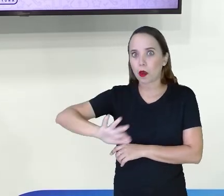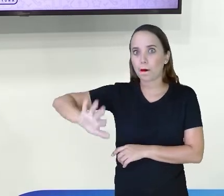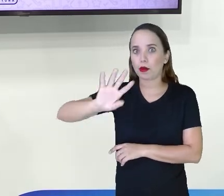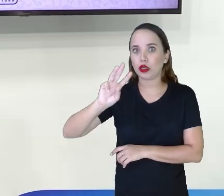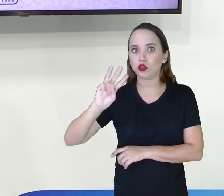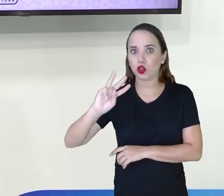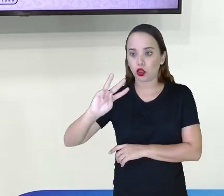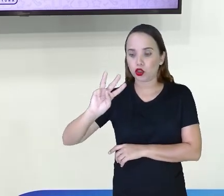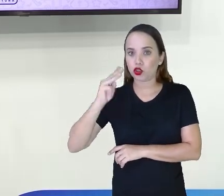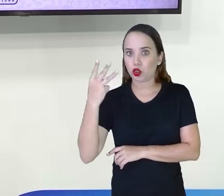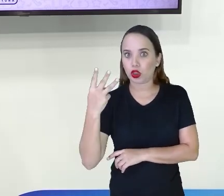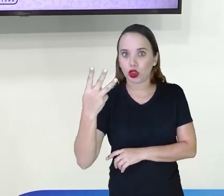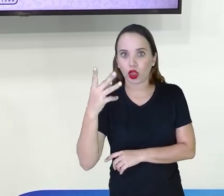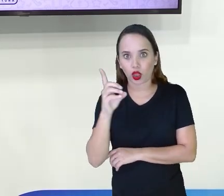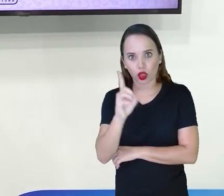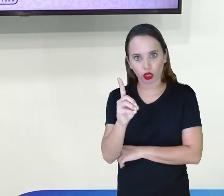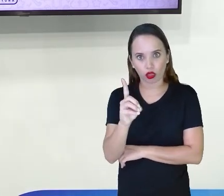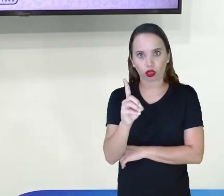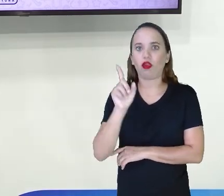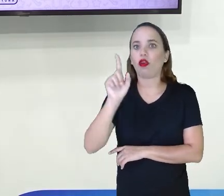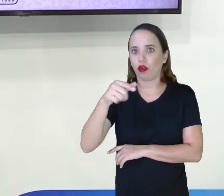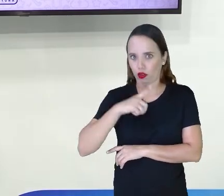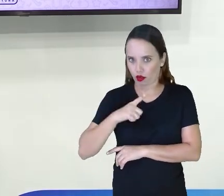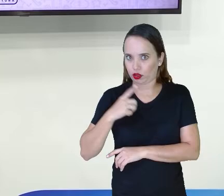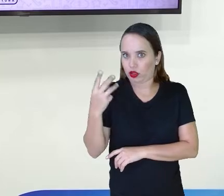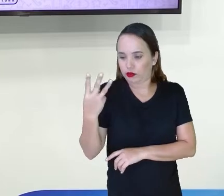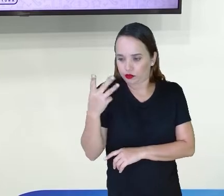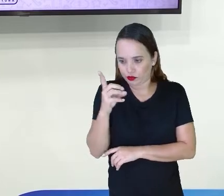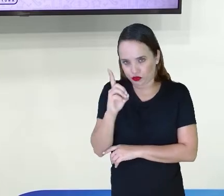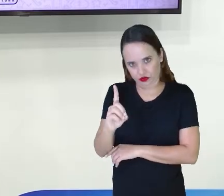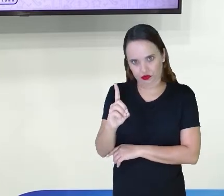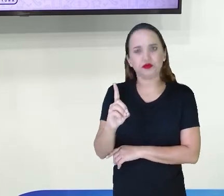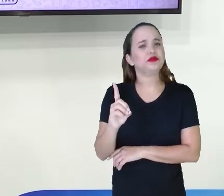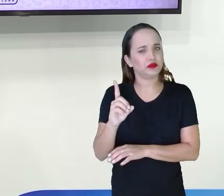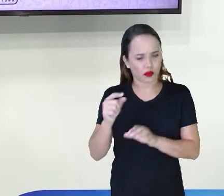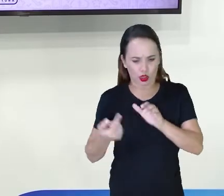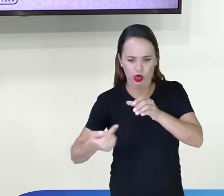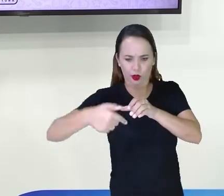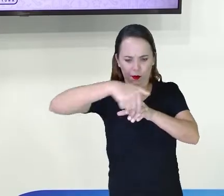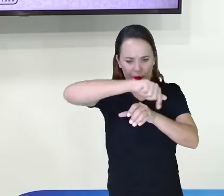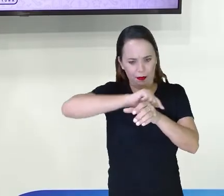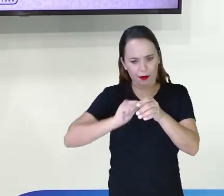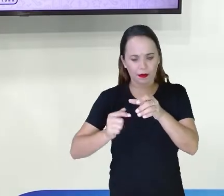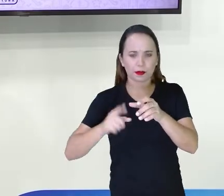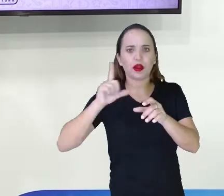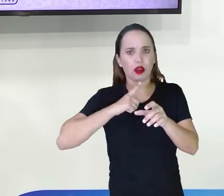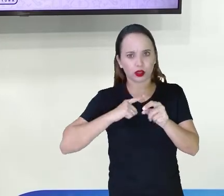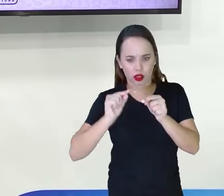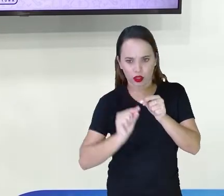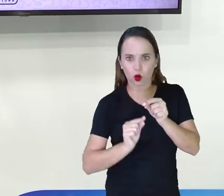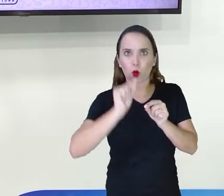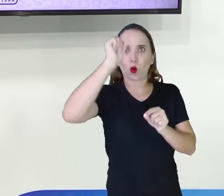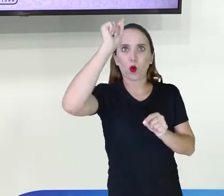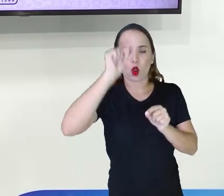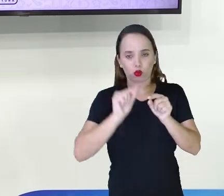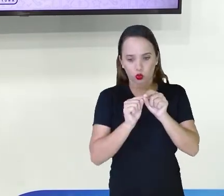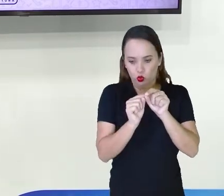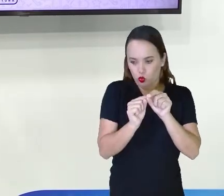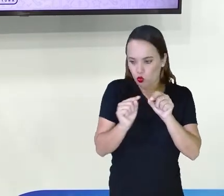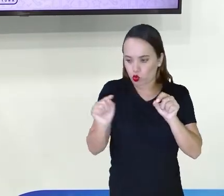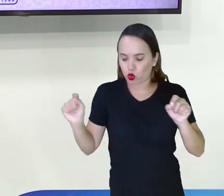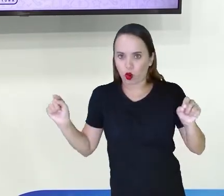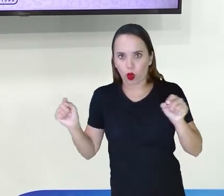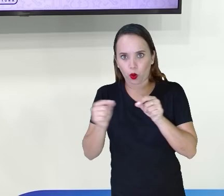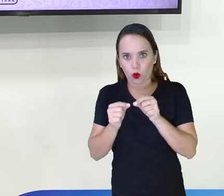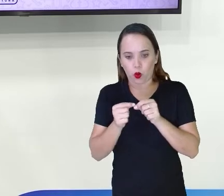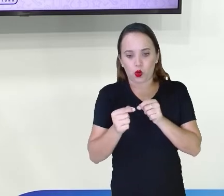tridimensionais, figuras que possuem 3 dimensões, né? Comprimento, altura, a